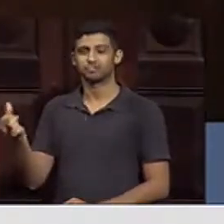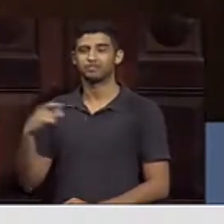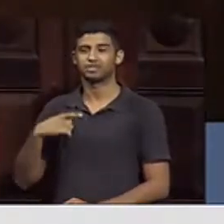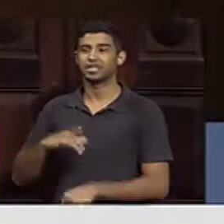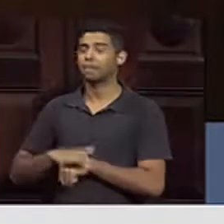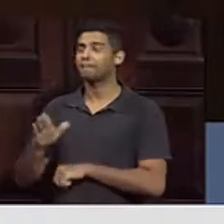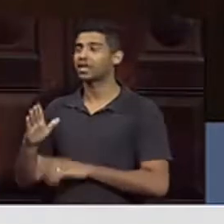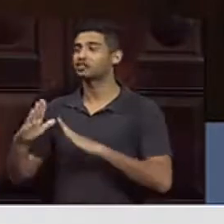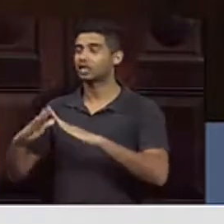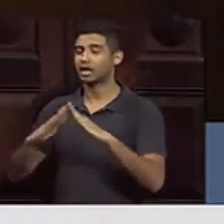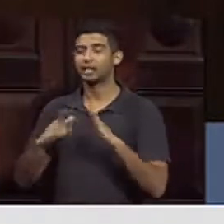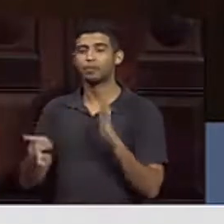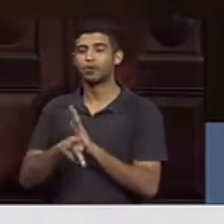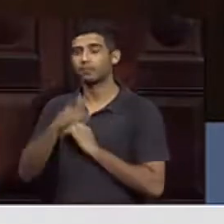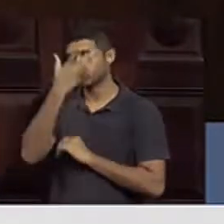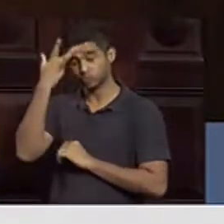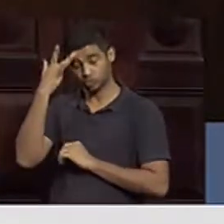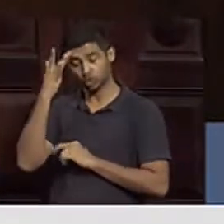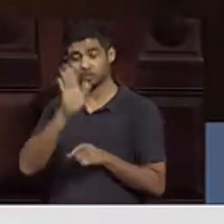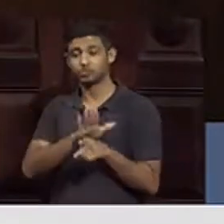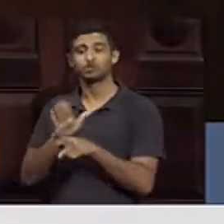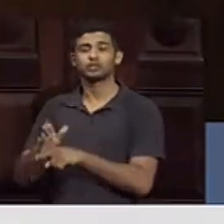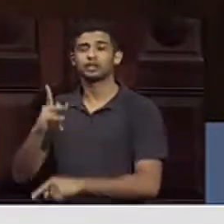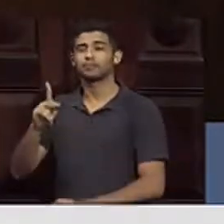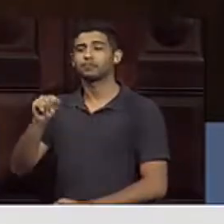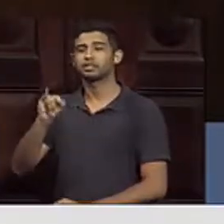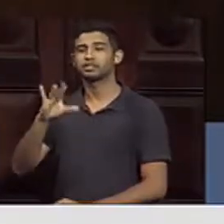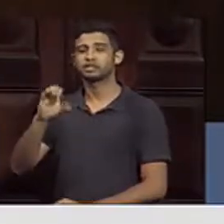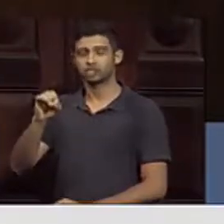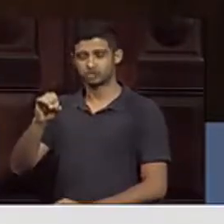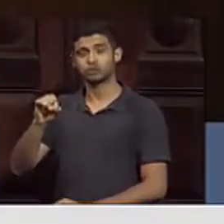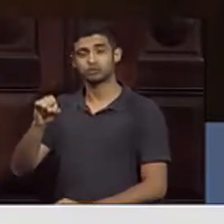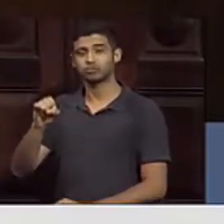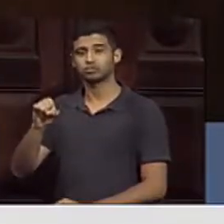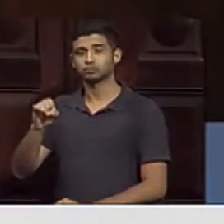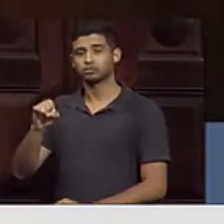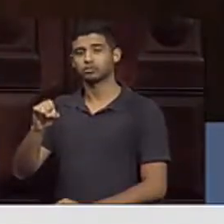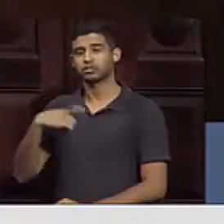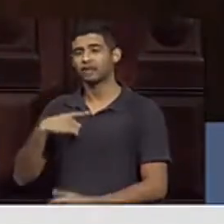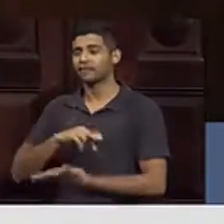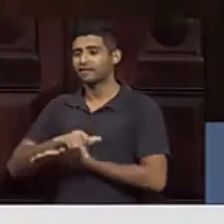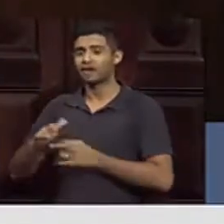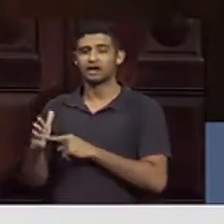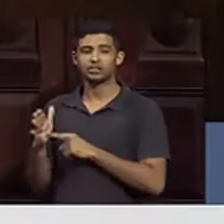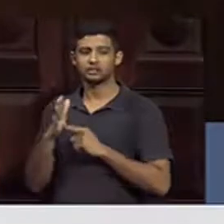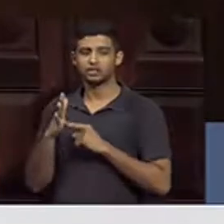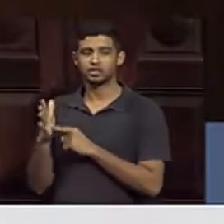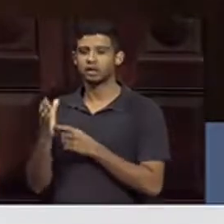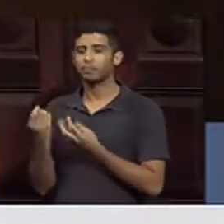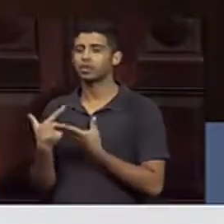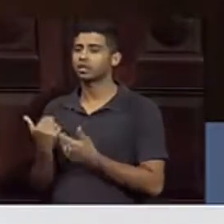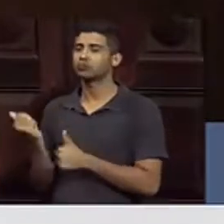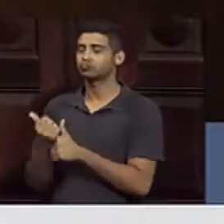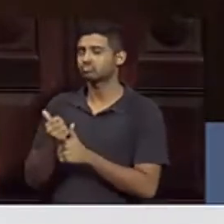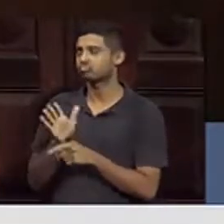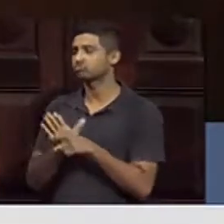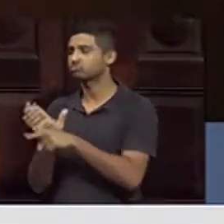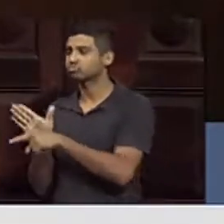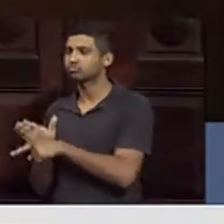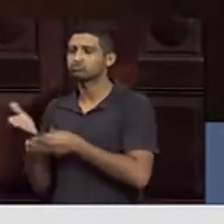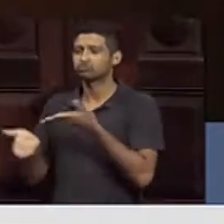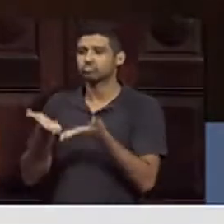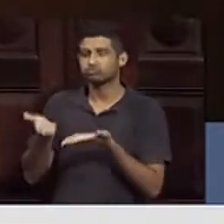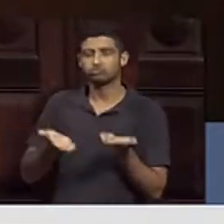terapêuticas e o Hospital Psiquiátrico de Jurujuba fosse só mais um equipamento dando suporte para casos